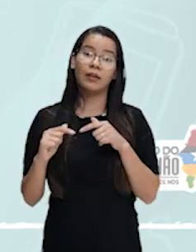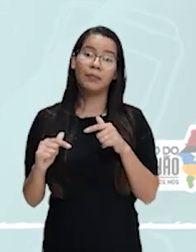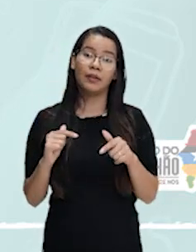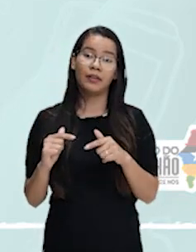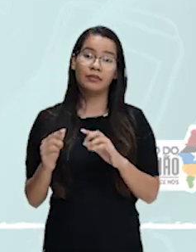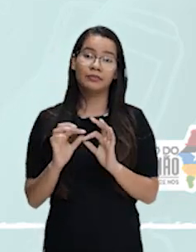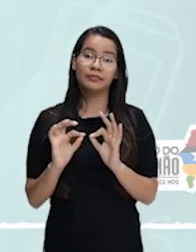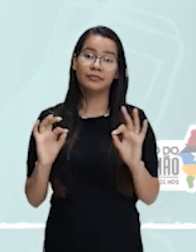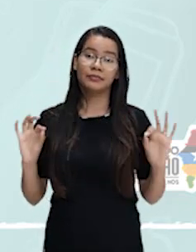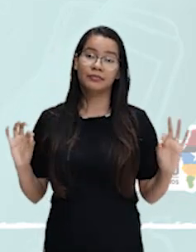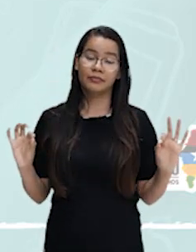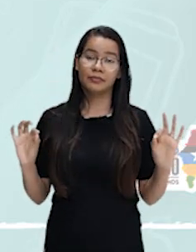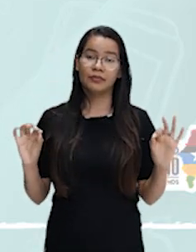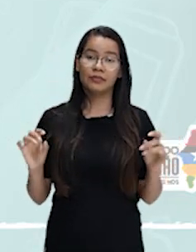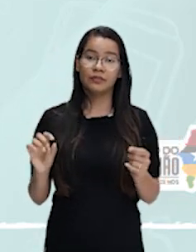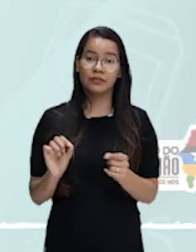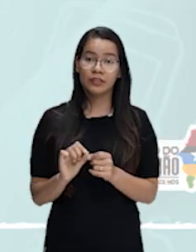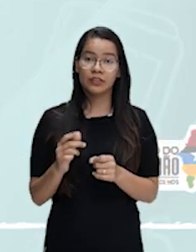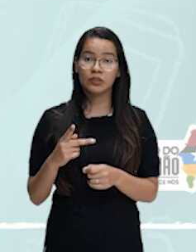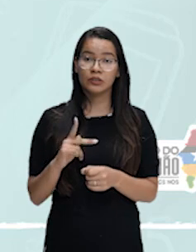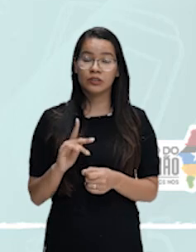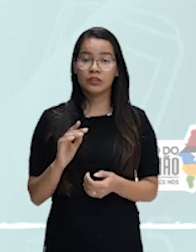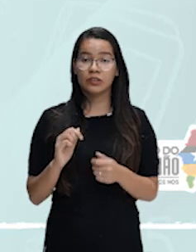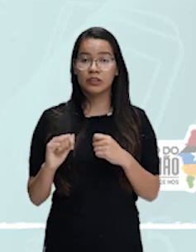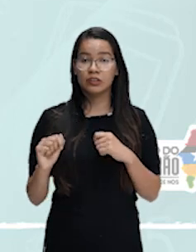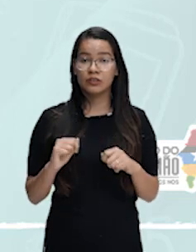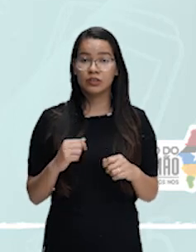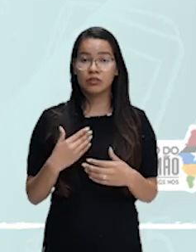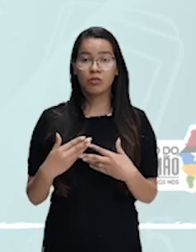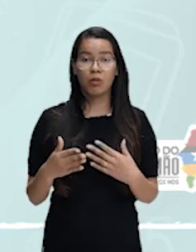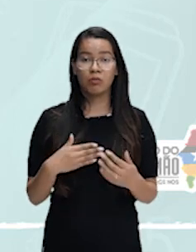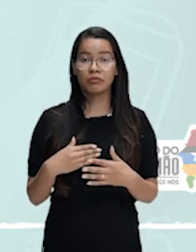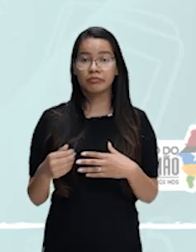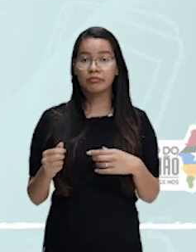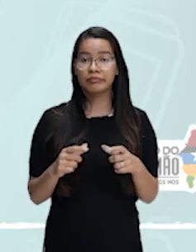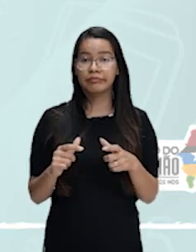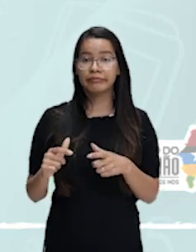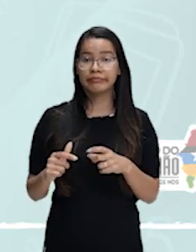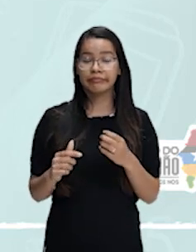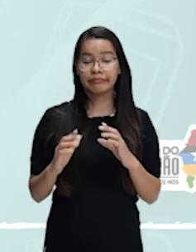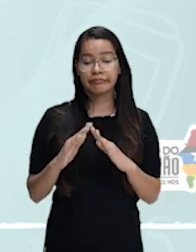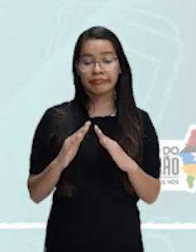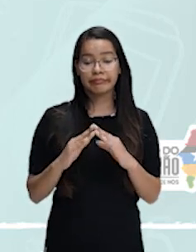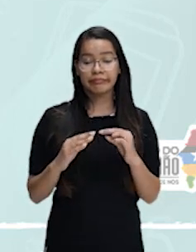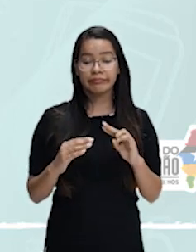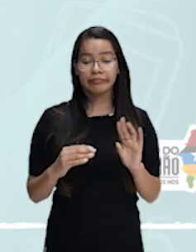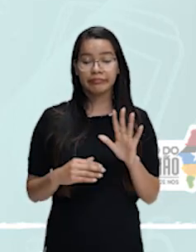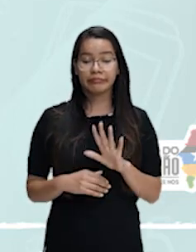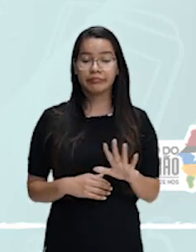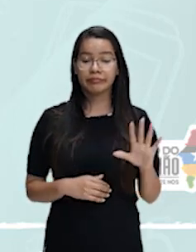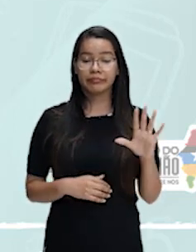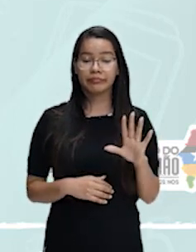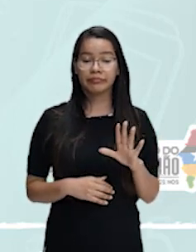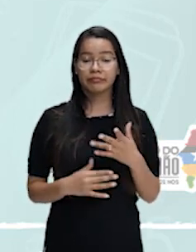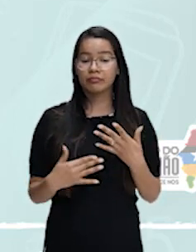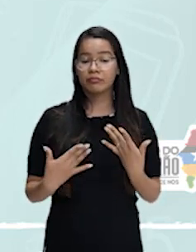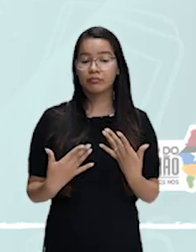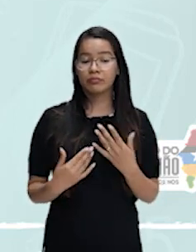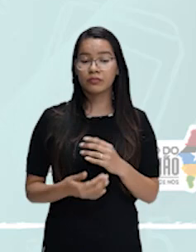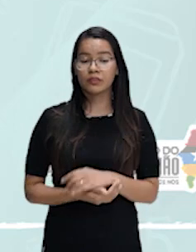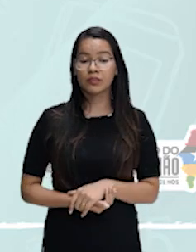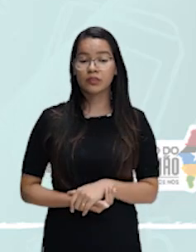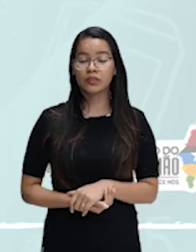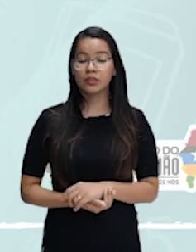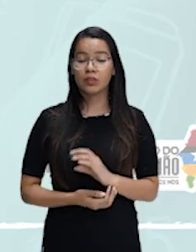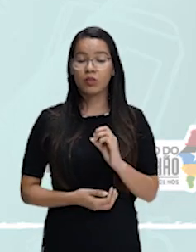distância e realizam suas atividades em qualquer lugar, seja em casa, em espaços chamados de coworkings,